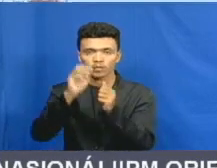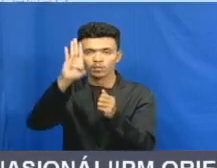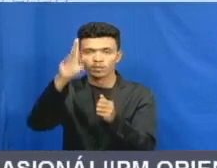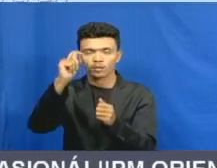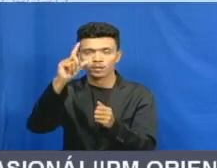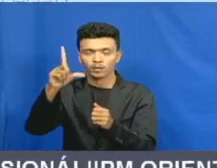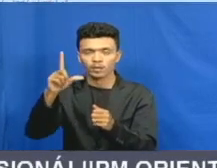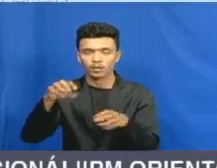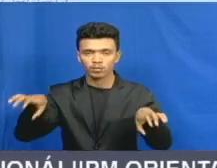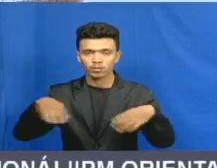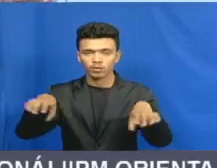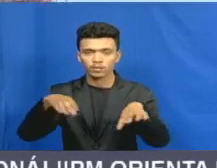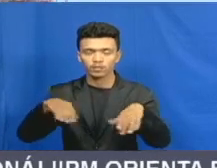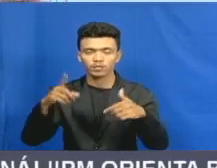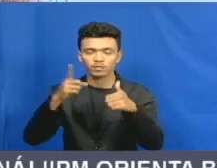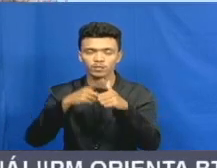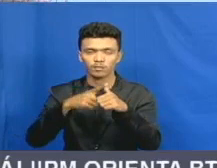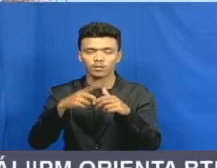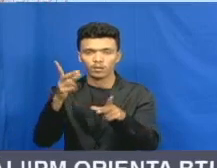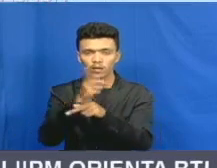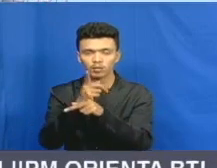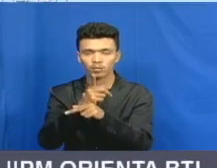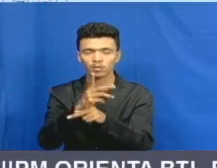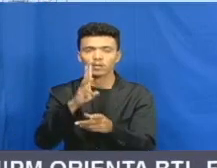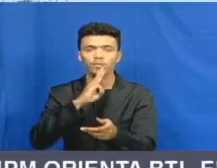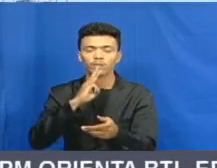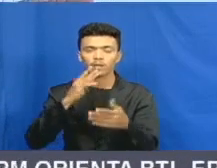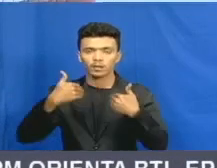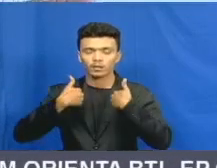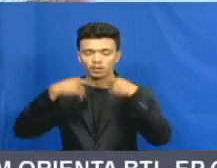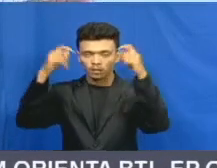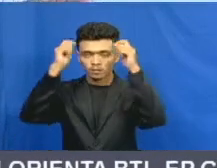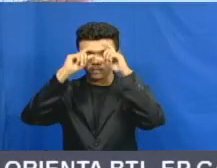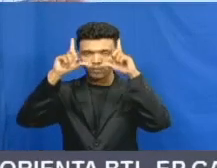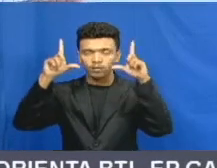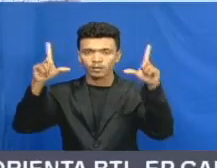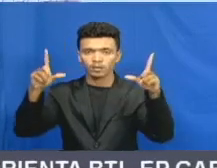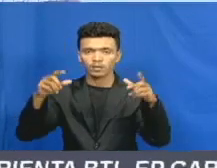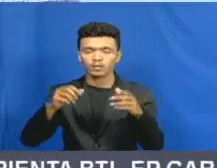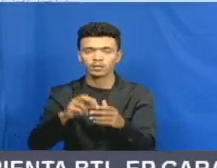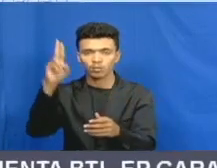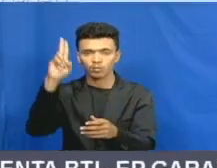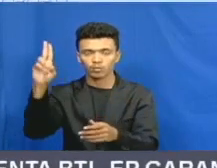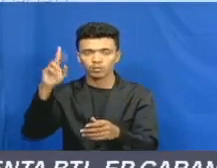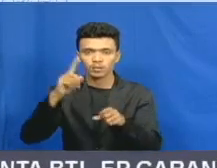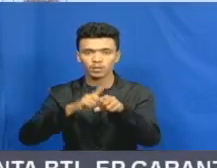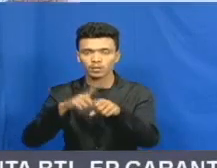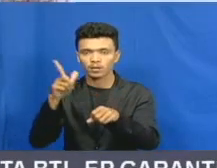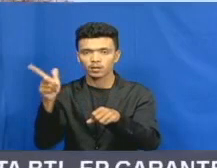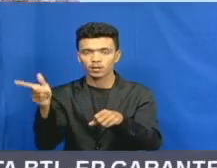tu atinzi primeiro para ita zero sistema be sira ya territorio ne funciona 24 horas